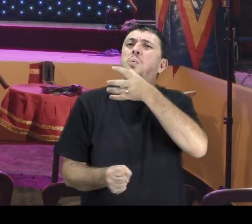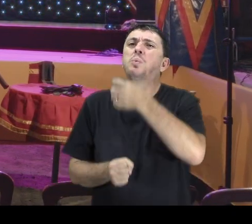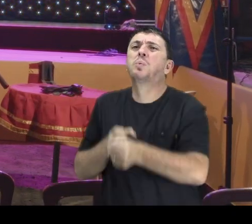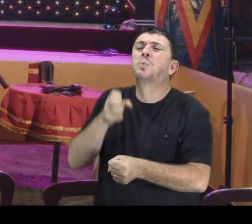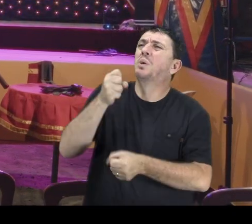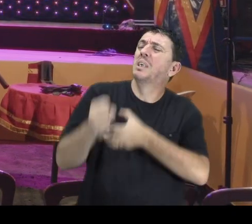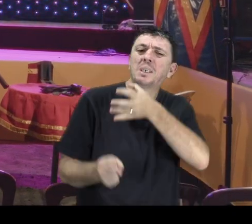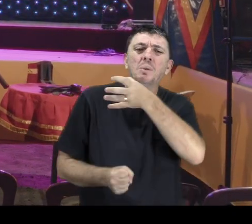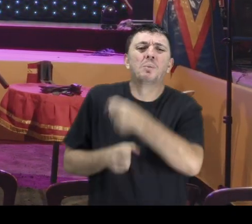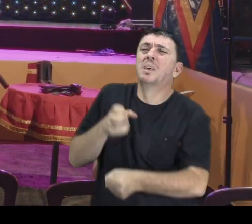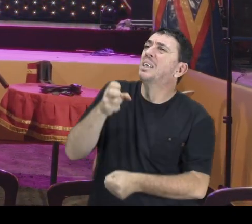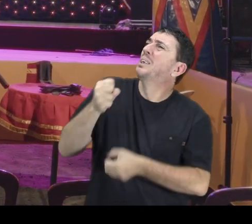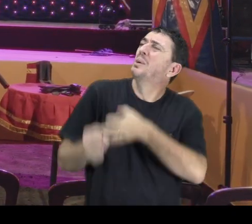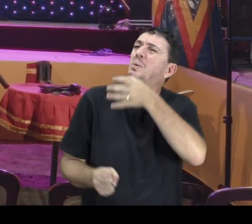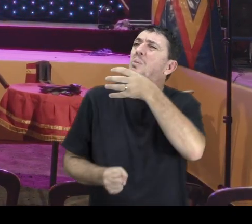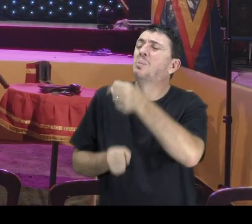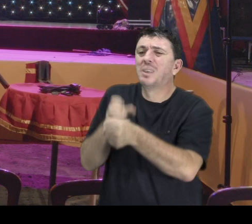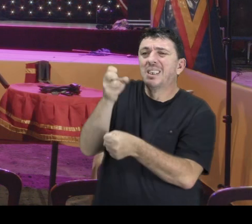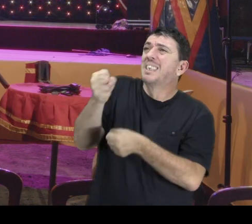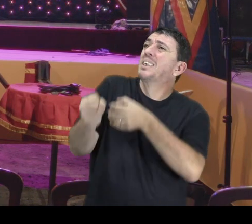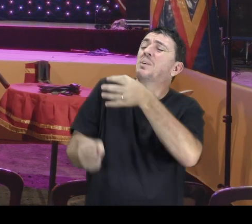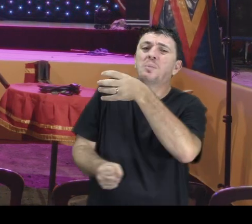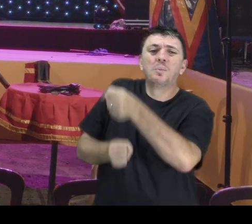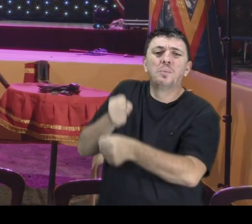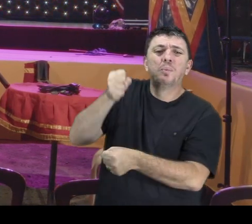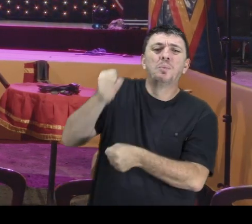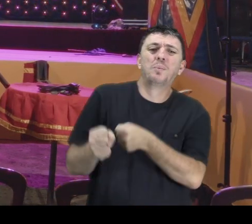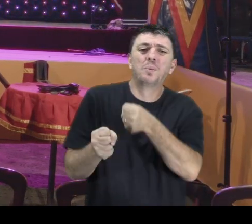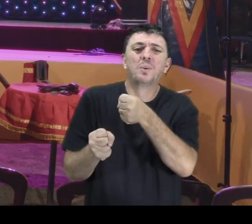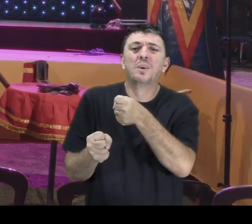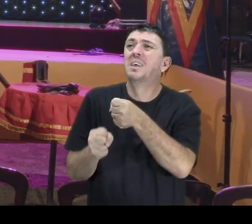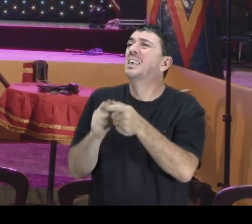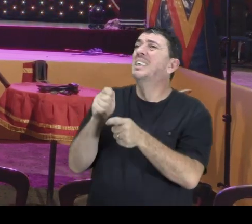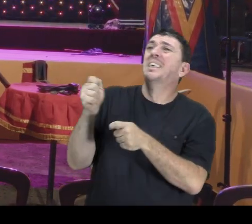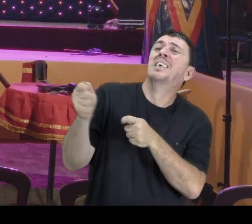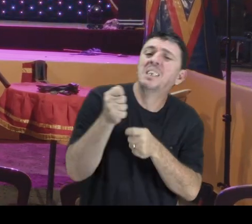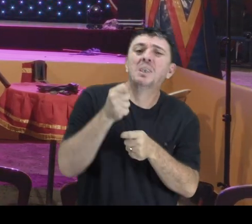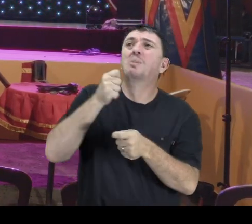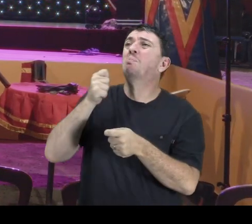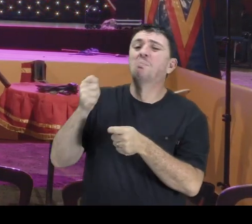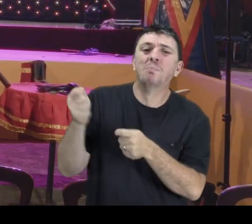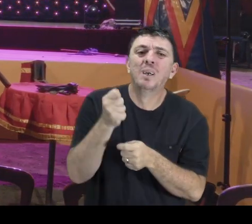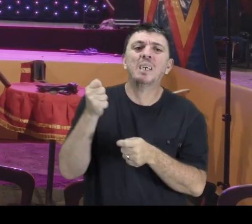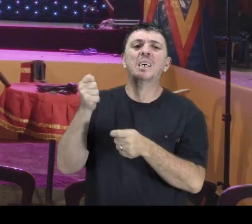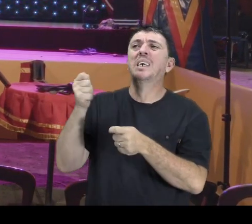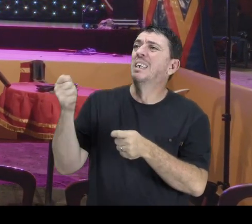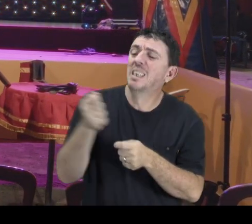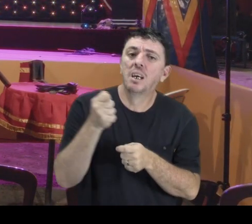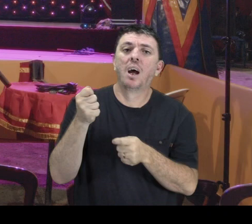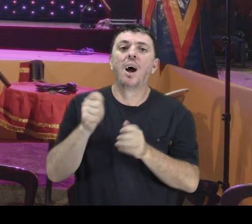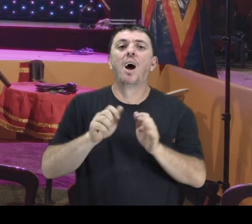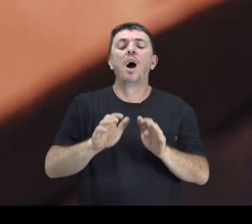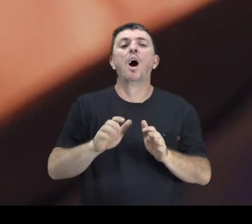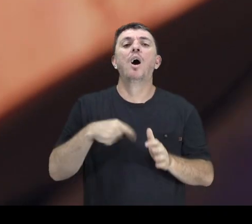fiquei lá agarrado no cano da caranguejeira e amarrando o cabo de aço, e amarrando. Depois, todos nós